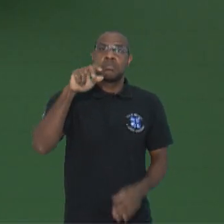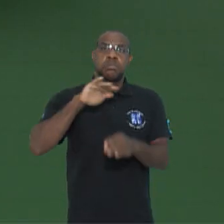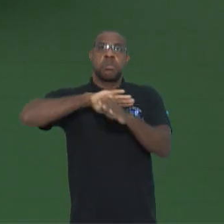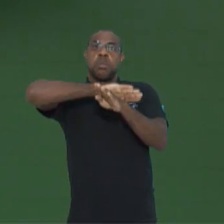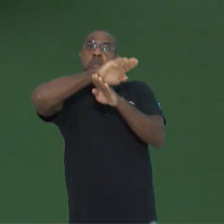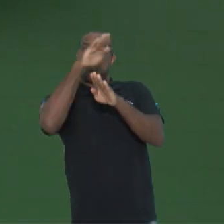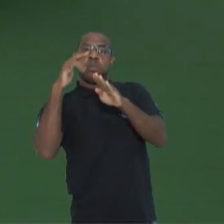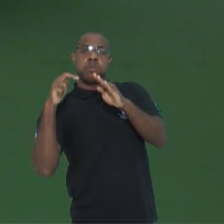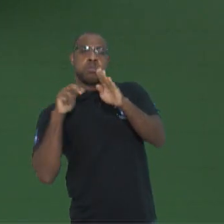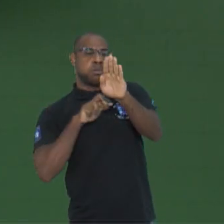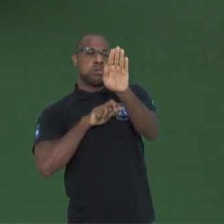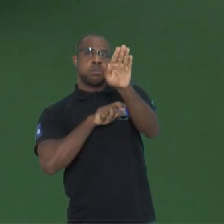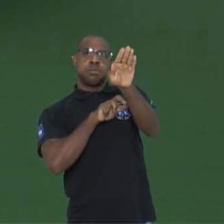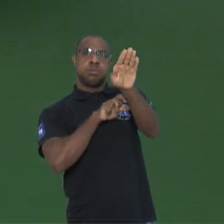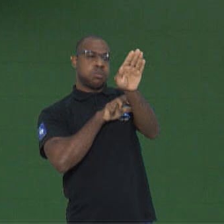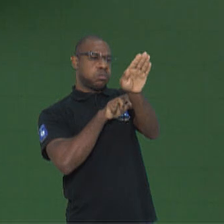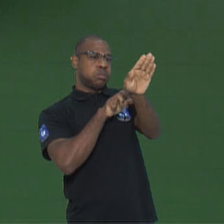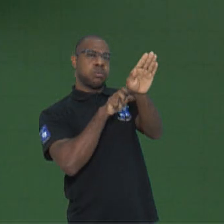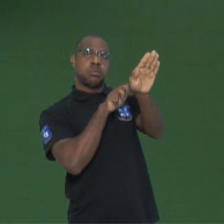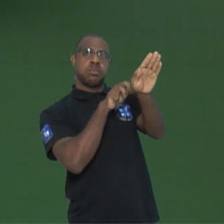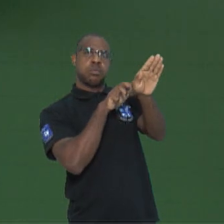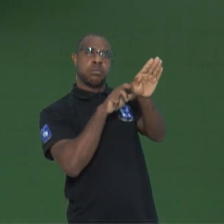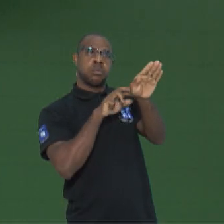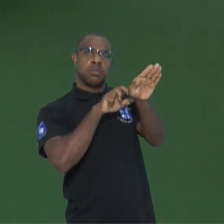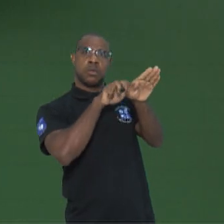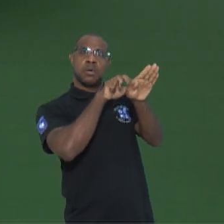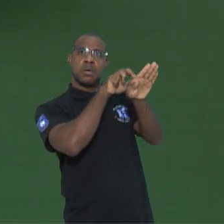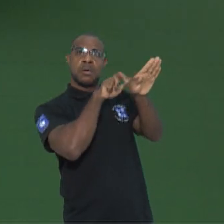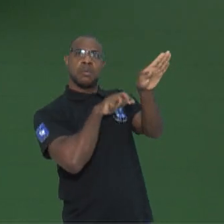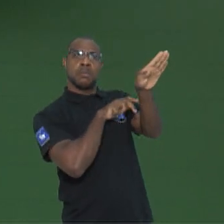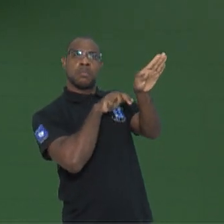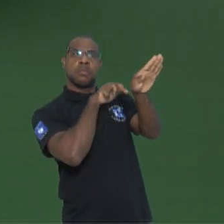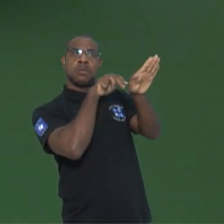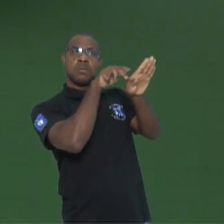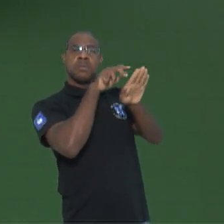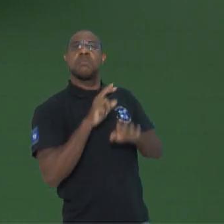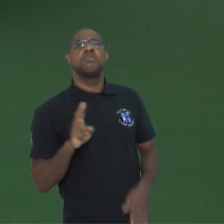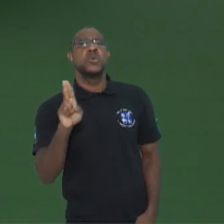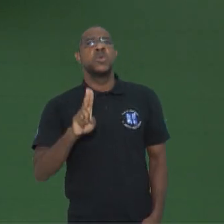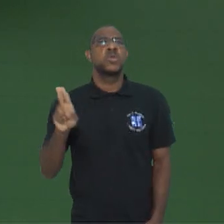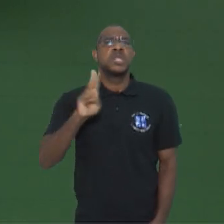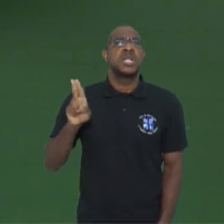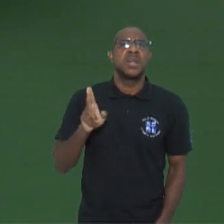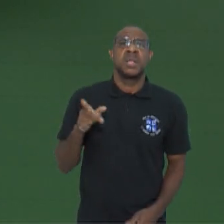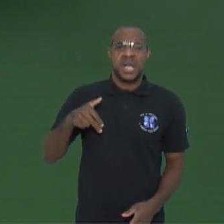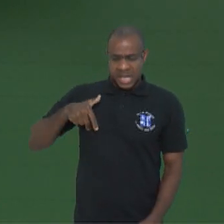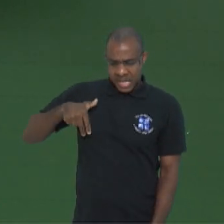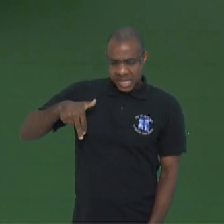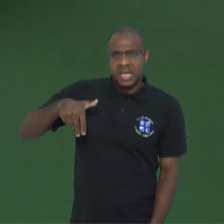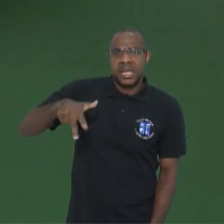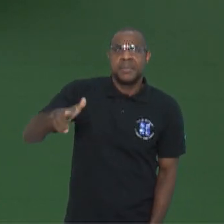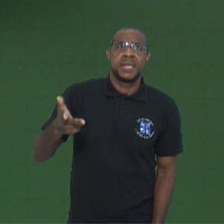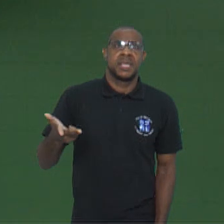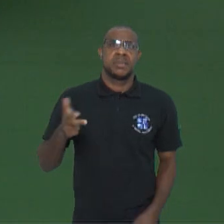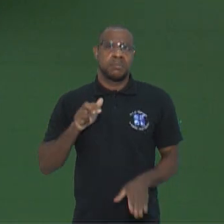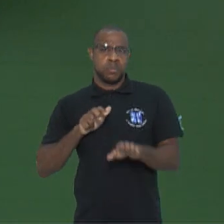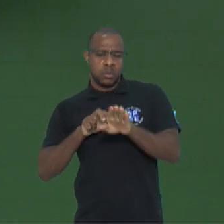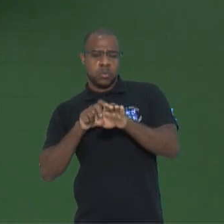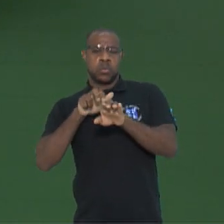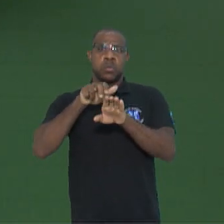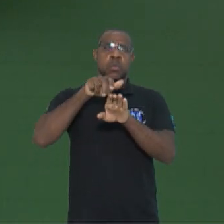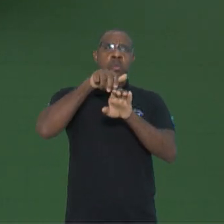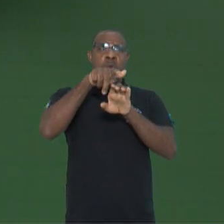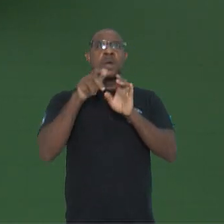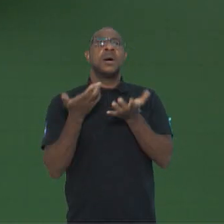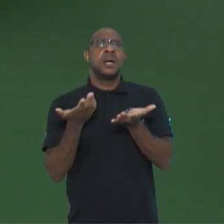o montanhismo é você subir uma montanha utilizando, né, da caminhada ou da escalada. Então, o